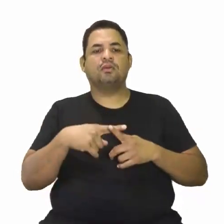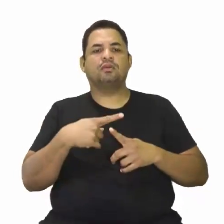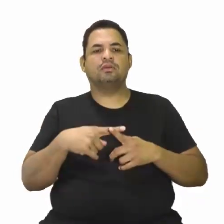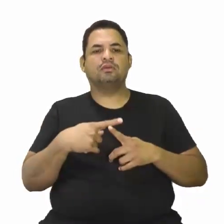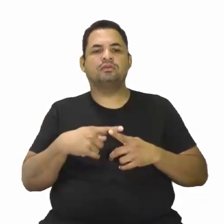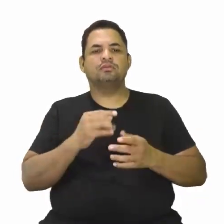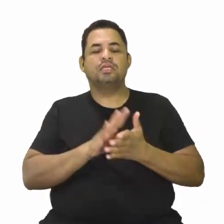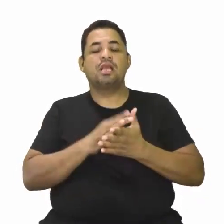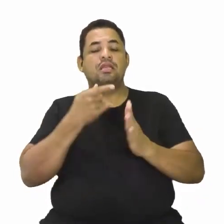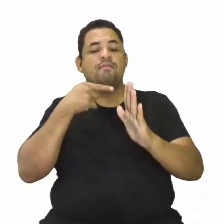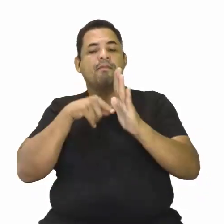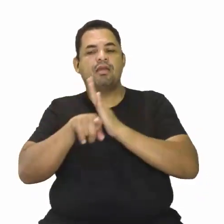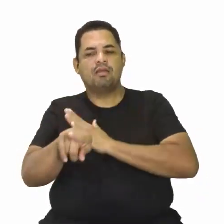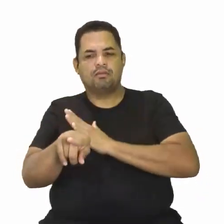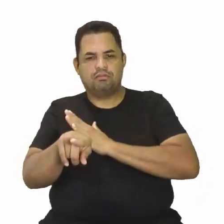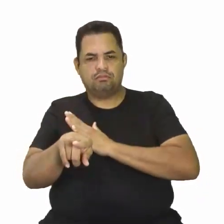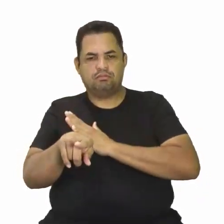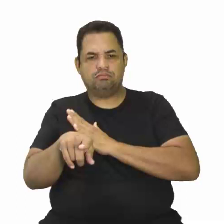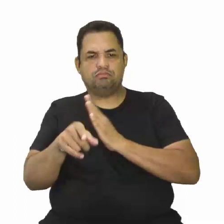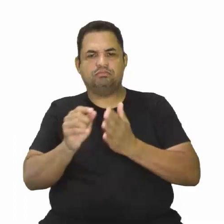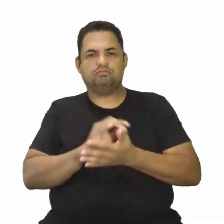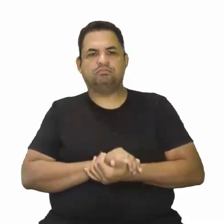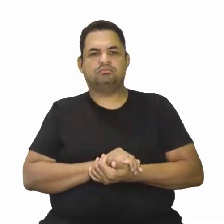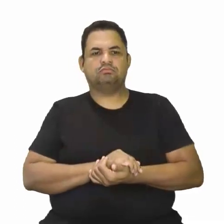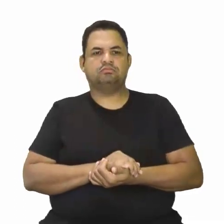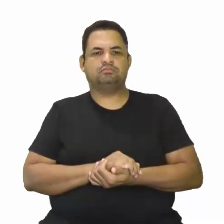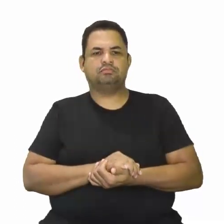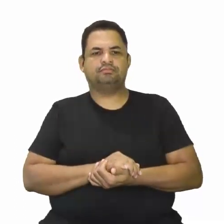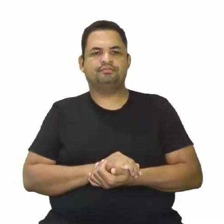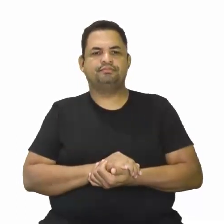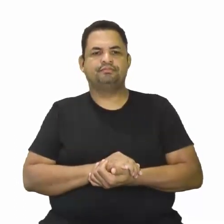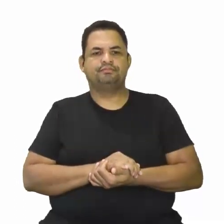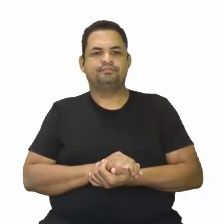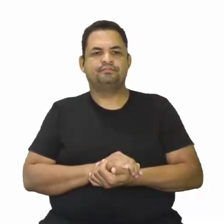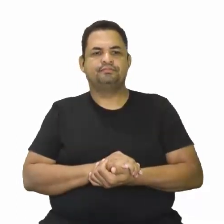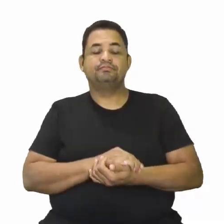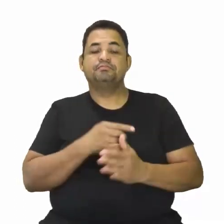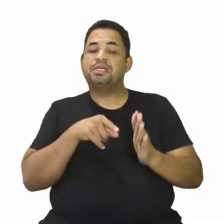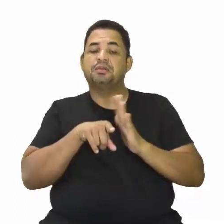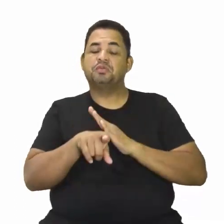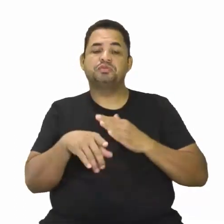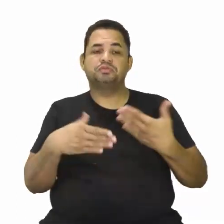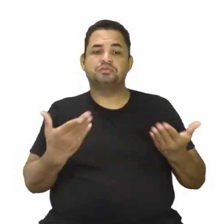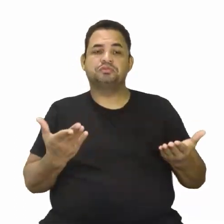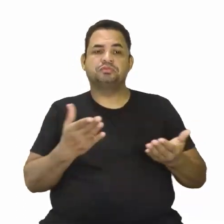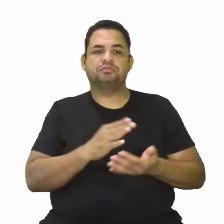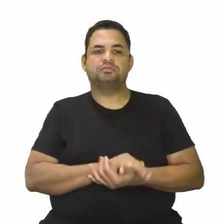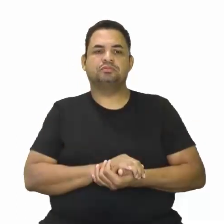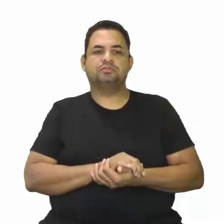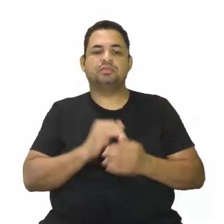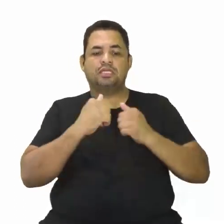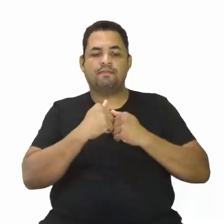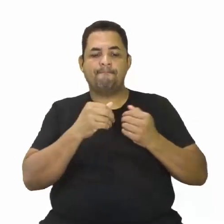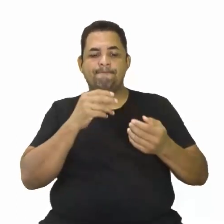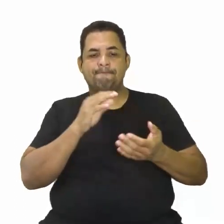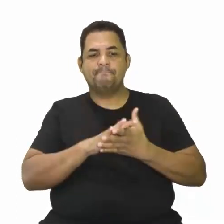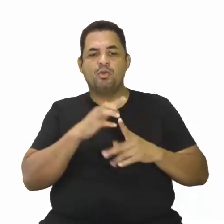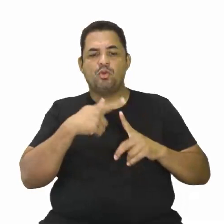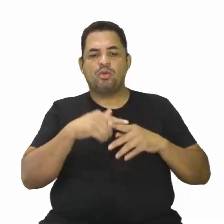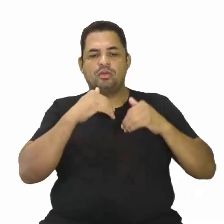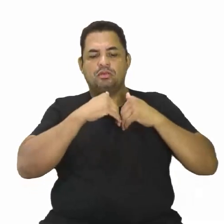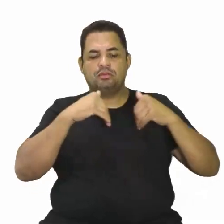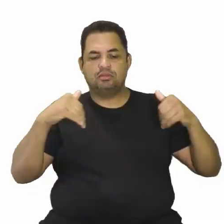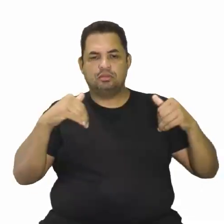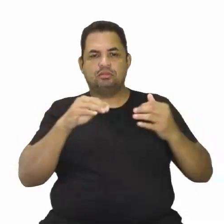porquê de pergunta indireta, mais uma pergunta. Então, é separado